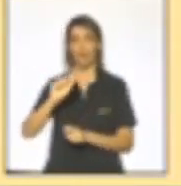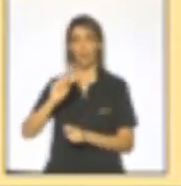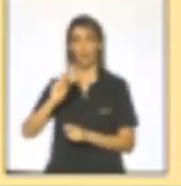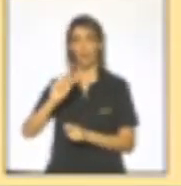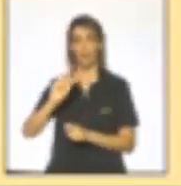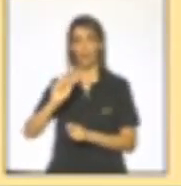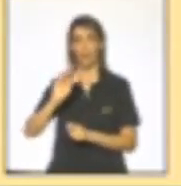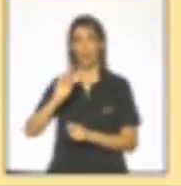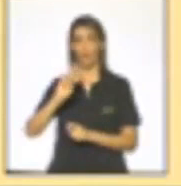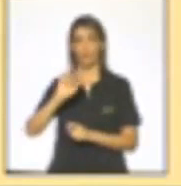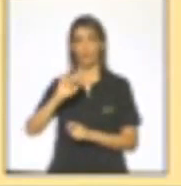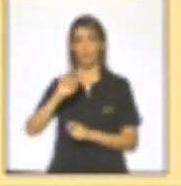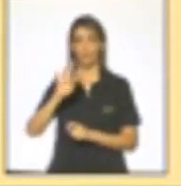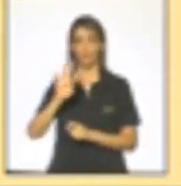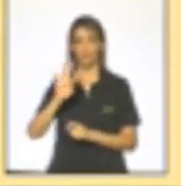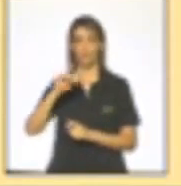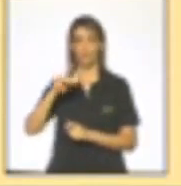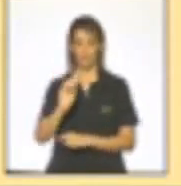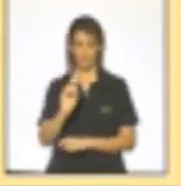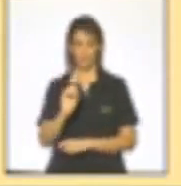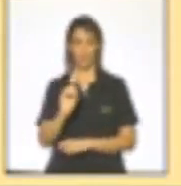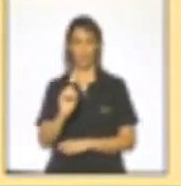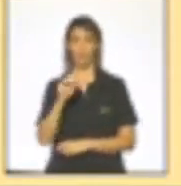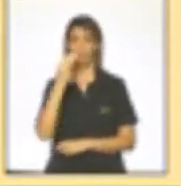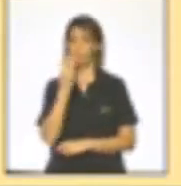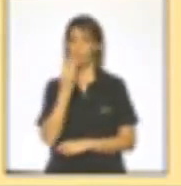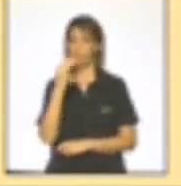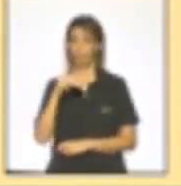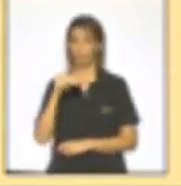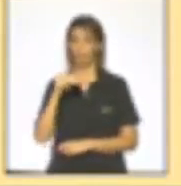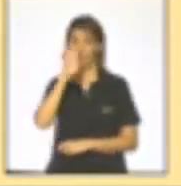Então, eu dei 3 minutos para resolução completa.